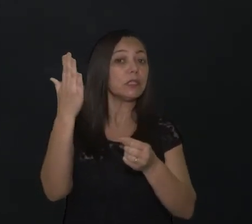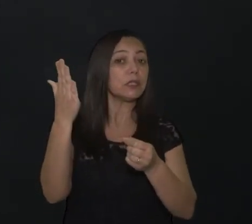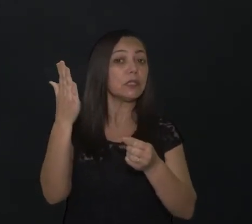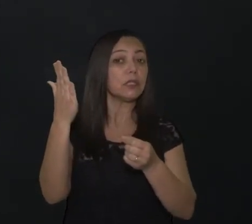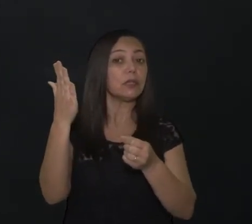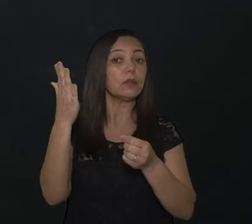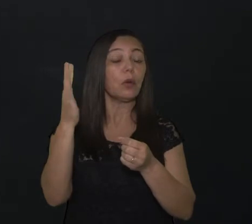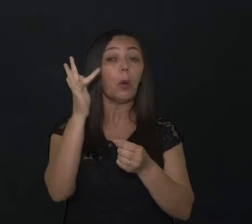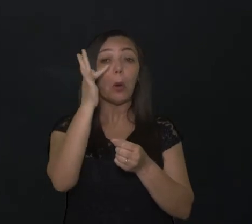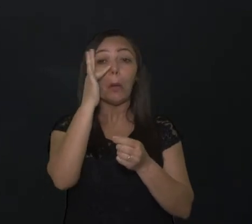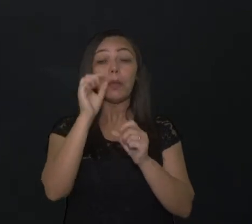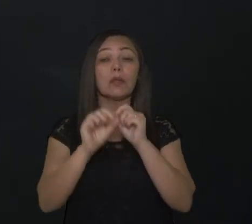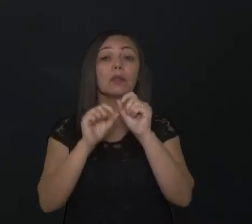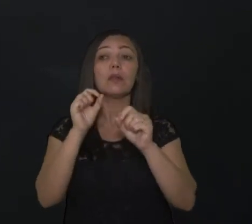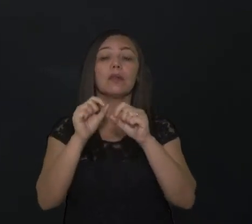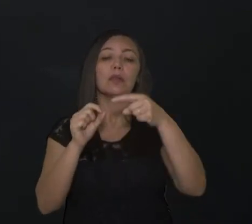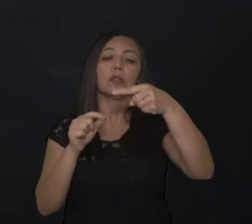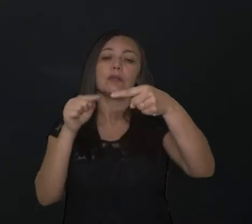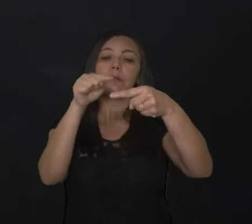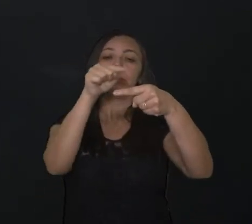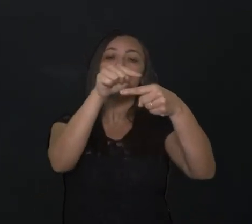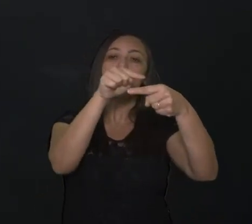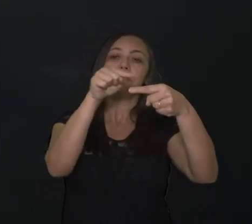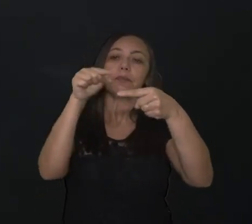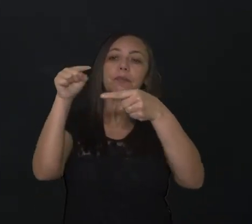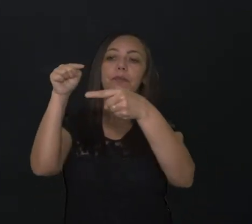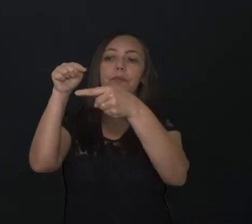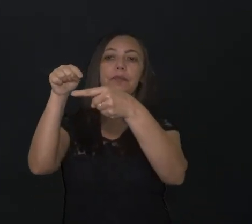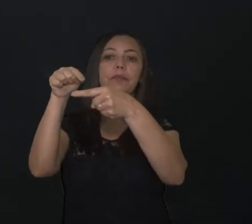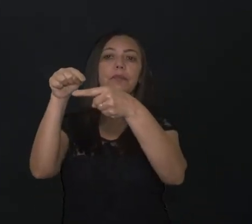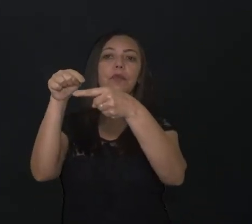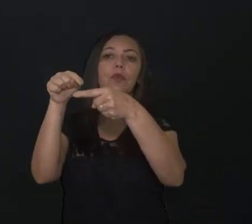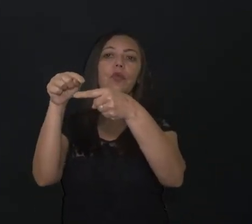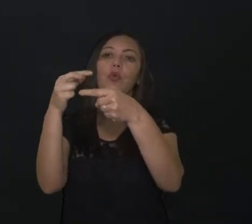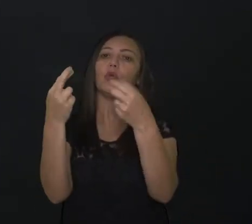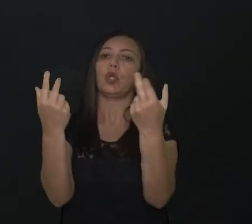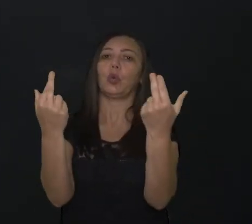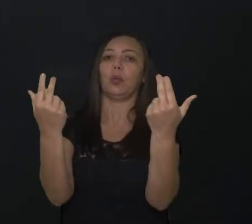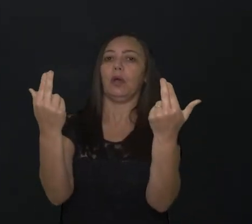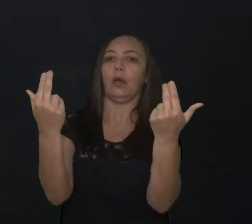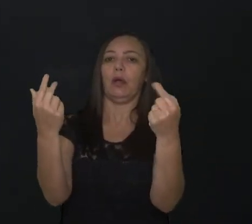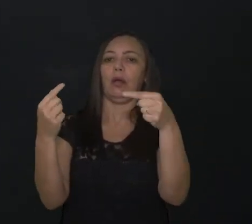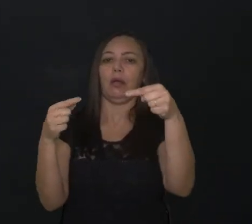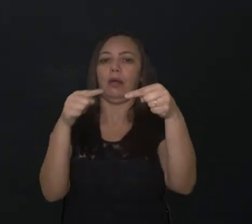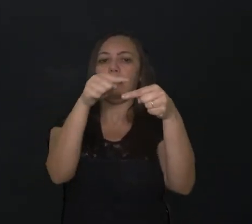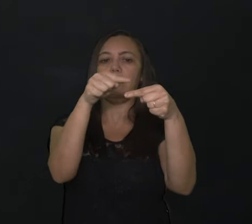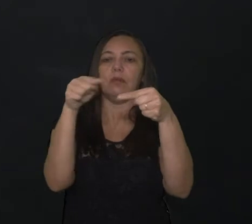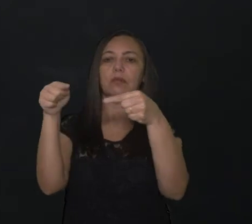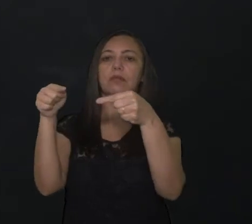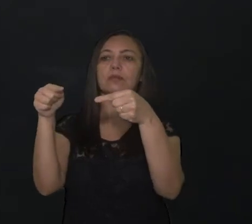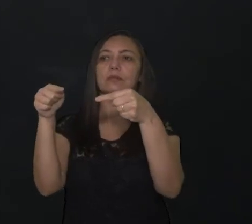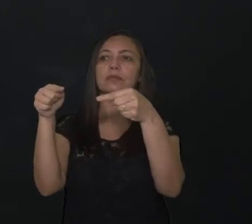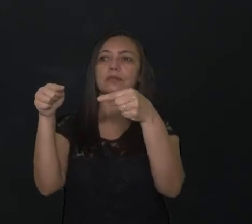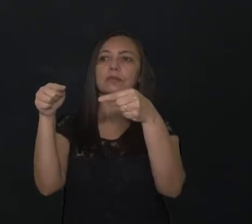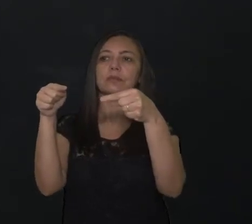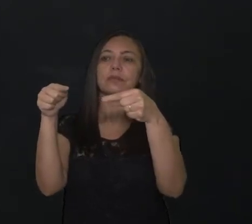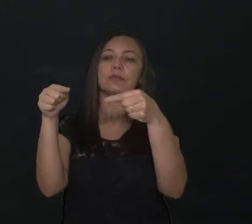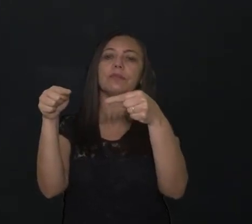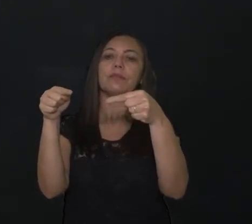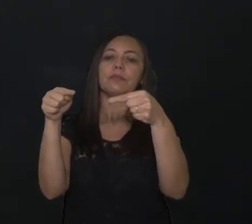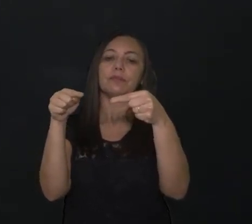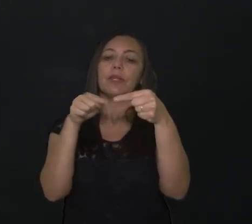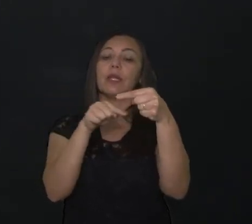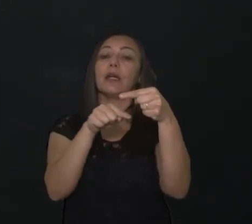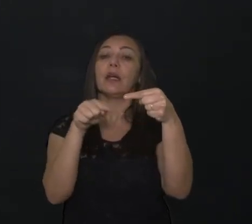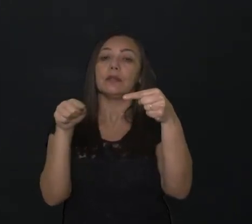multiplicação, reparem que os seus denominadores, eles passaram a ser iguais. E aí, com os denominadores